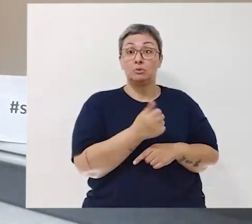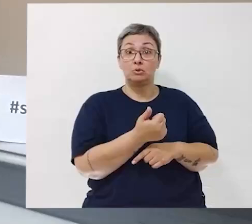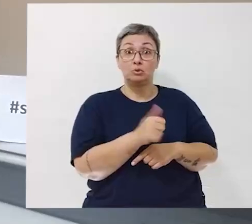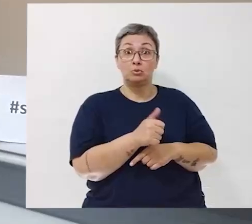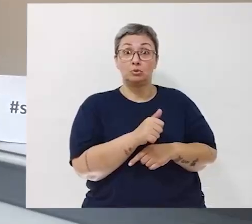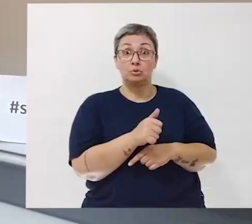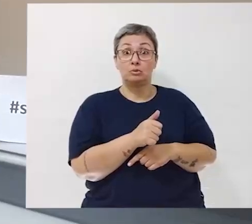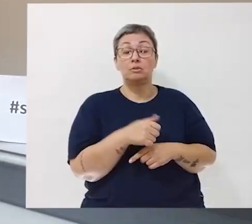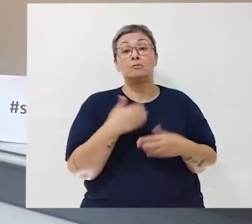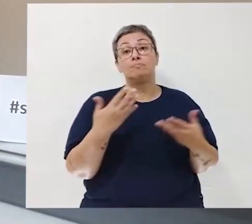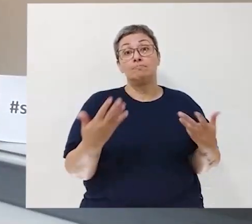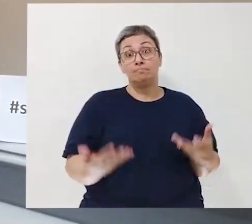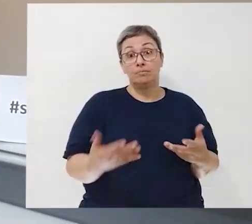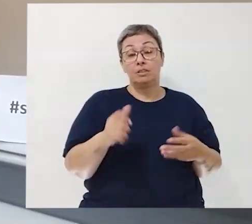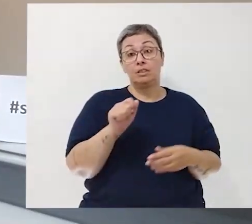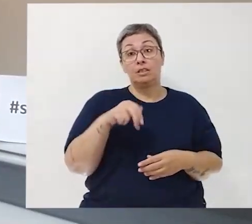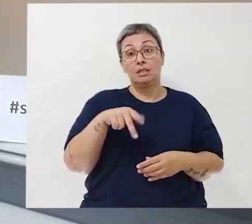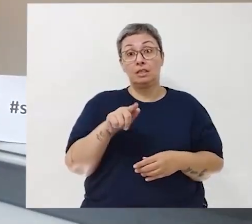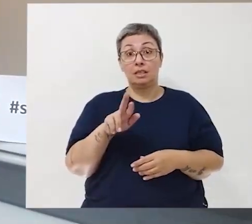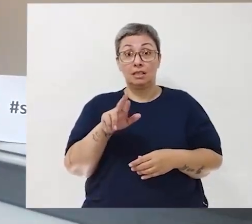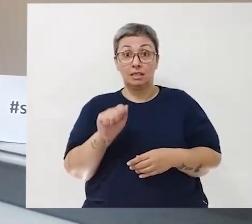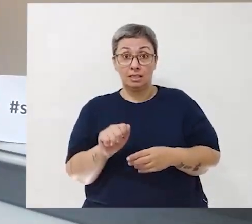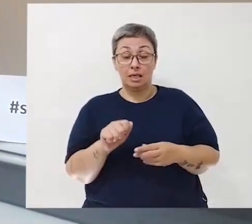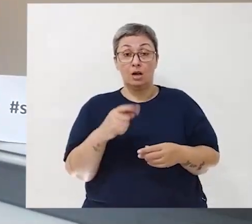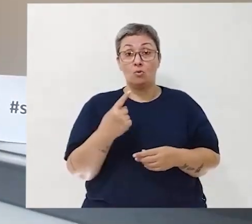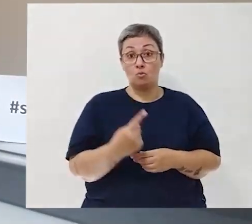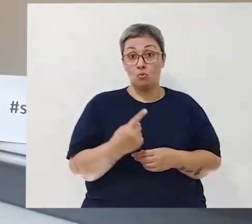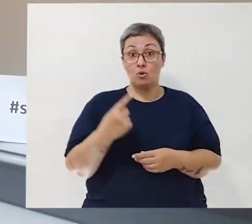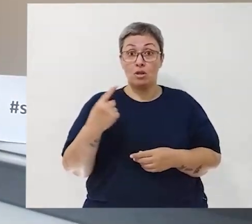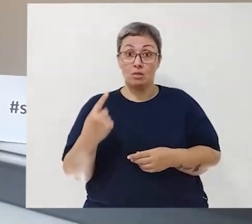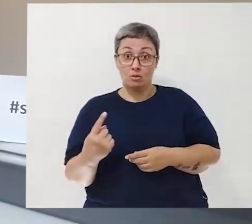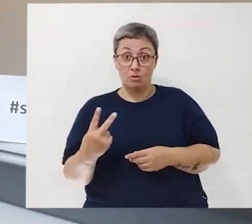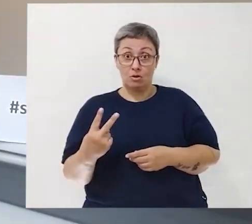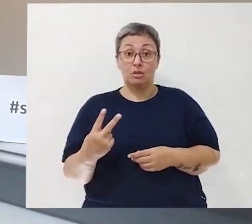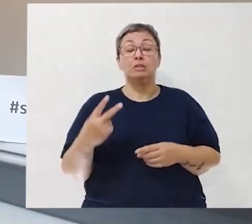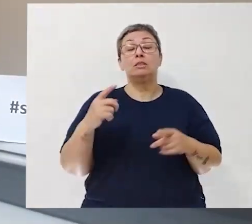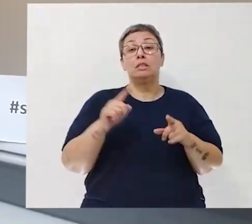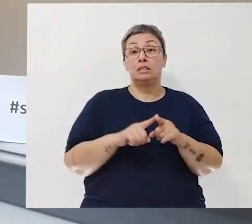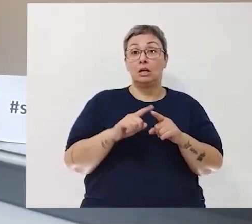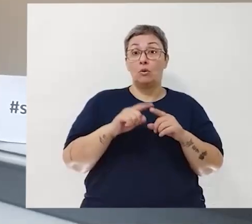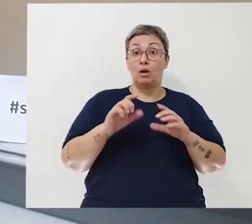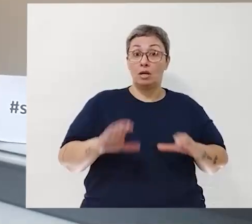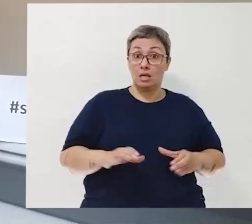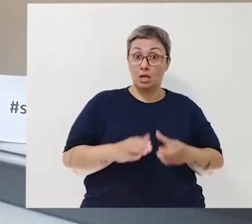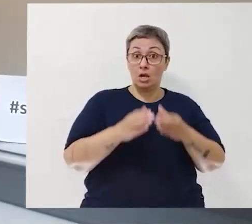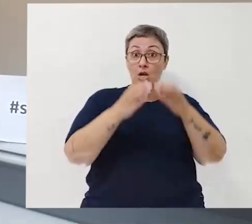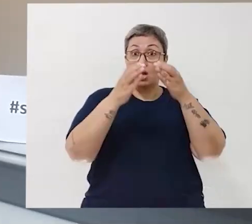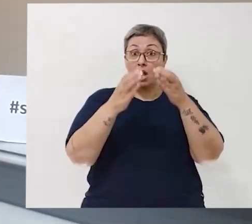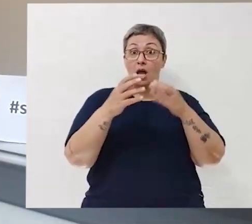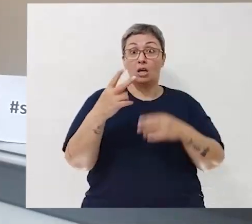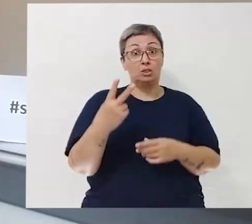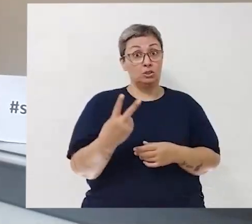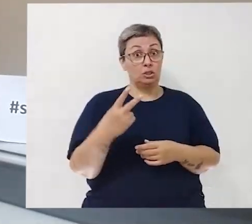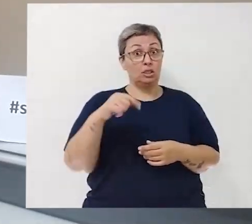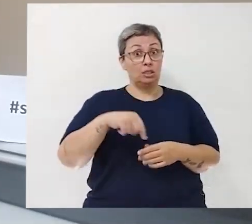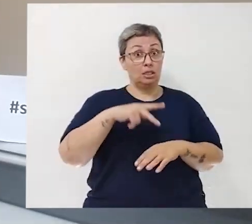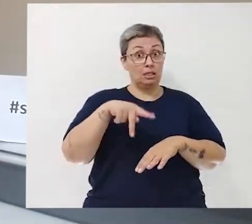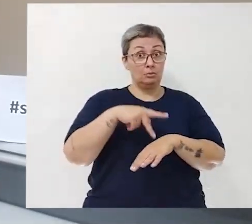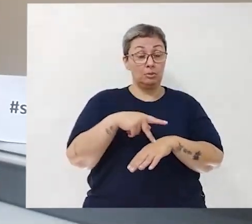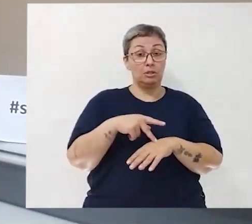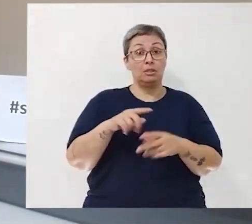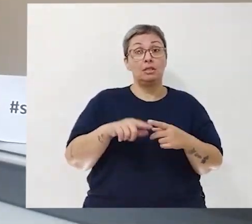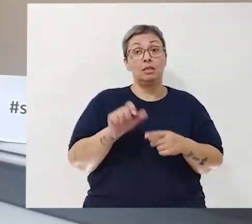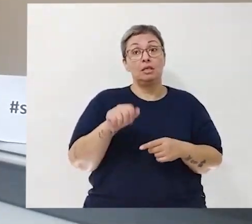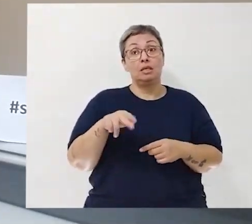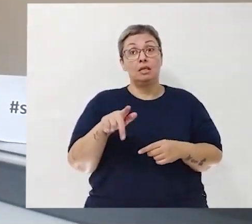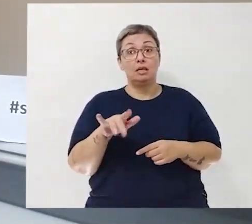né? Angra 1 e Angra 2 são as usinas nucleares do nosso país. E Angra